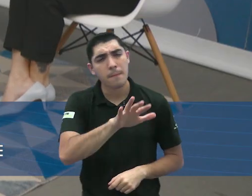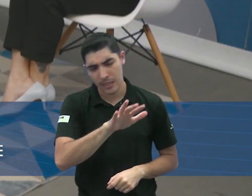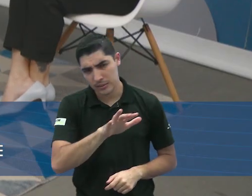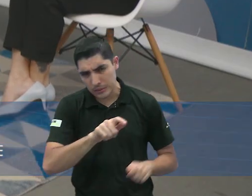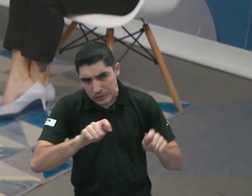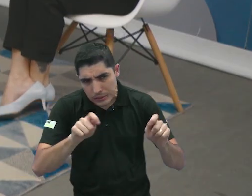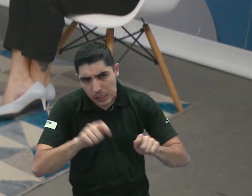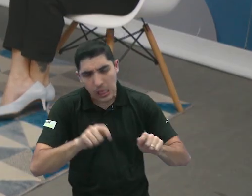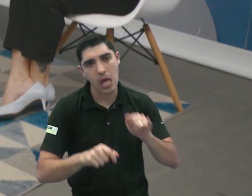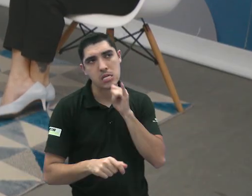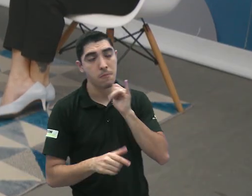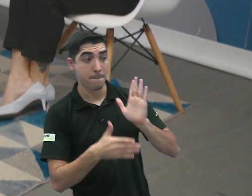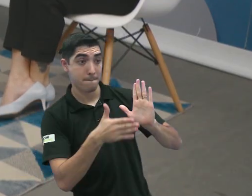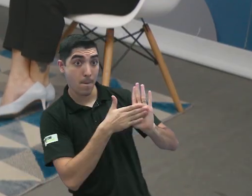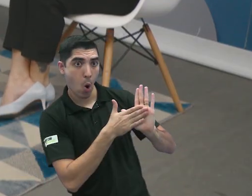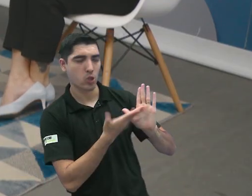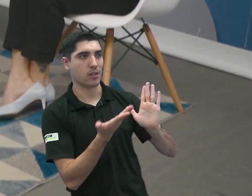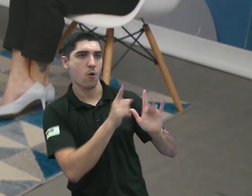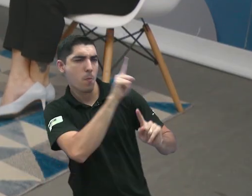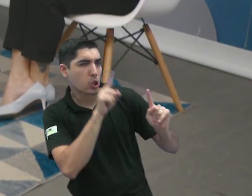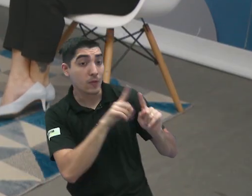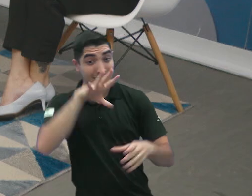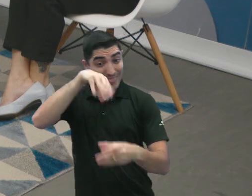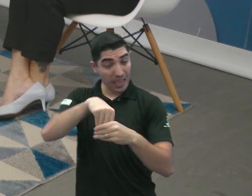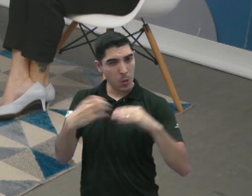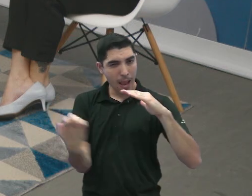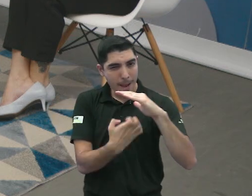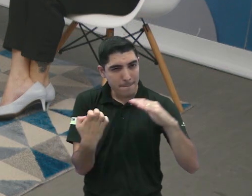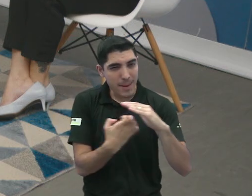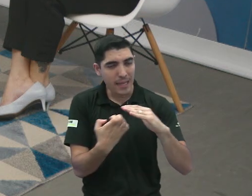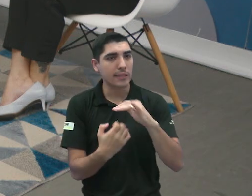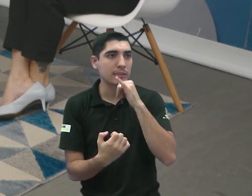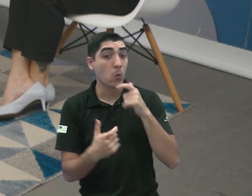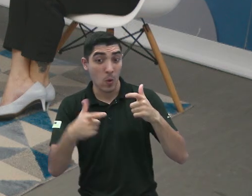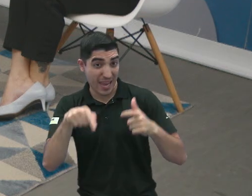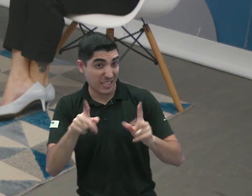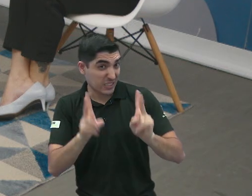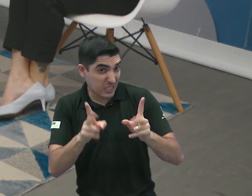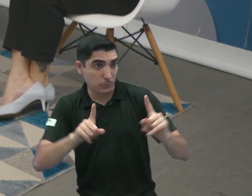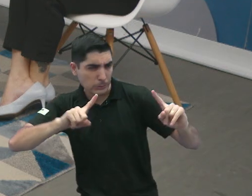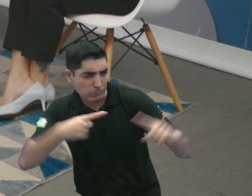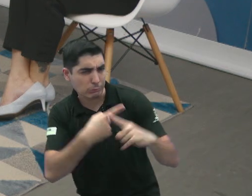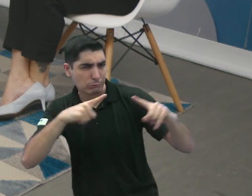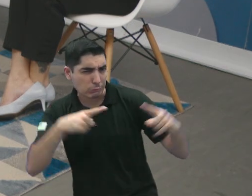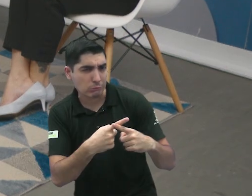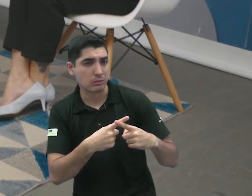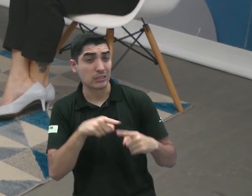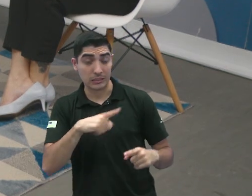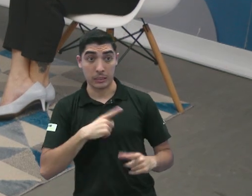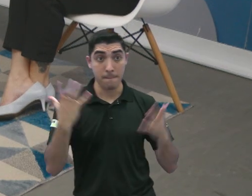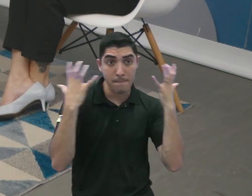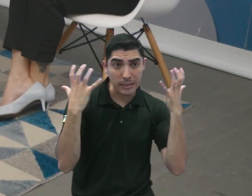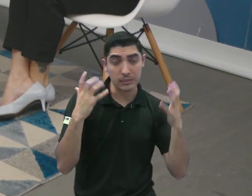possível cultivar o propósito, né, dentro da empresa, em ambientes competitivos e também de alta pressão?